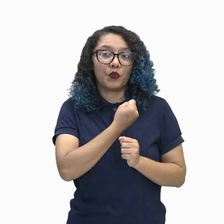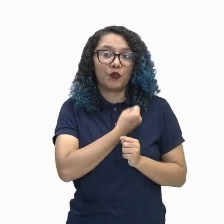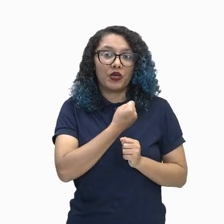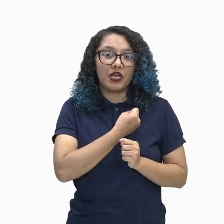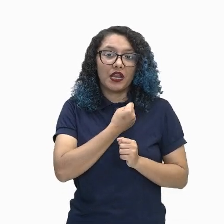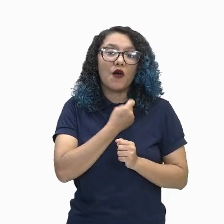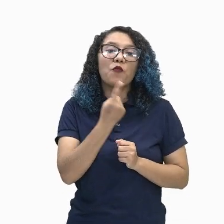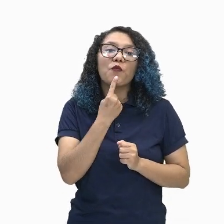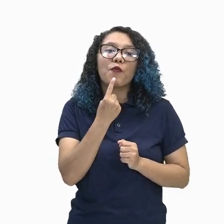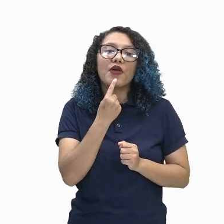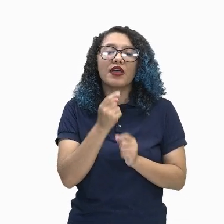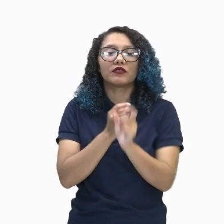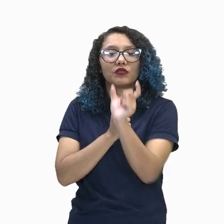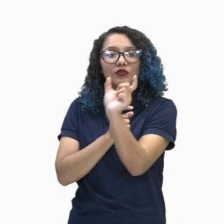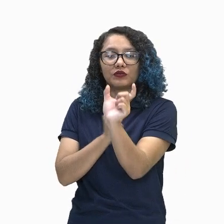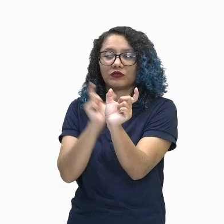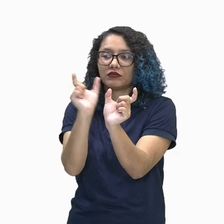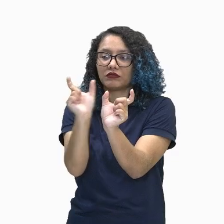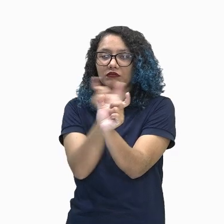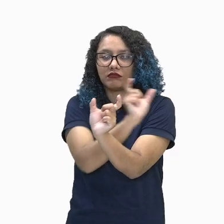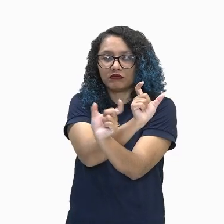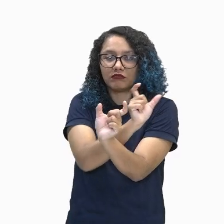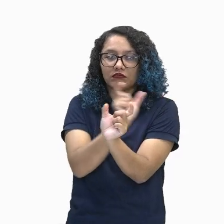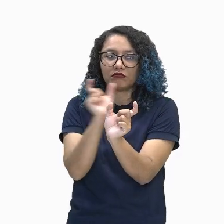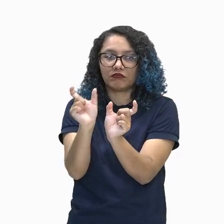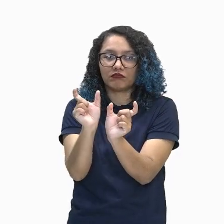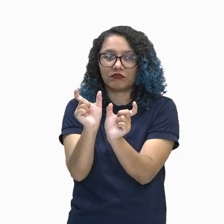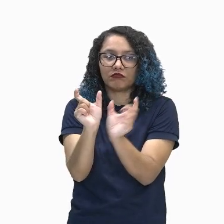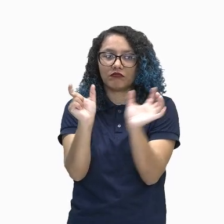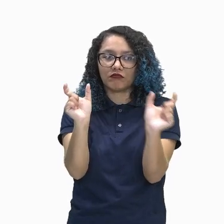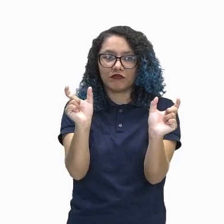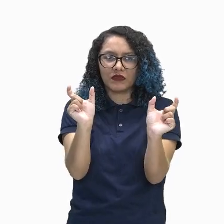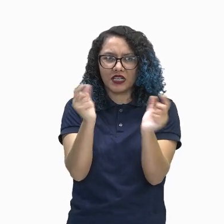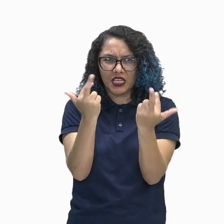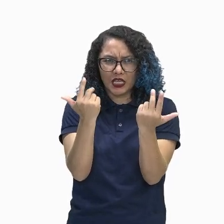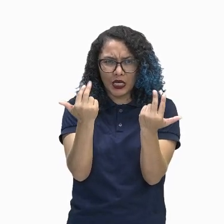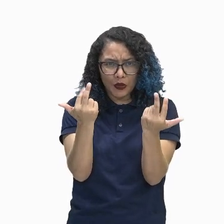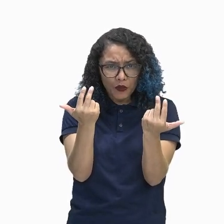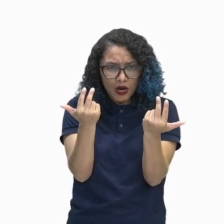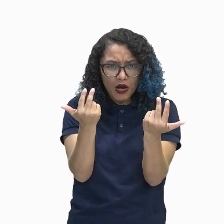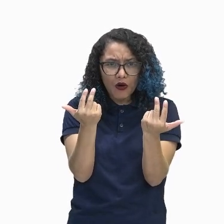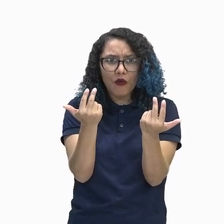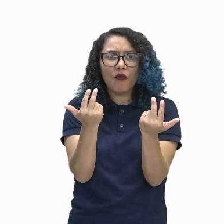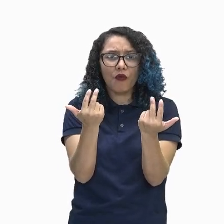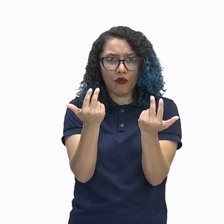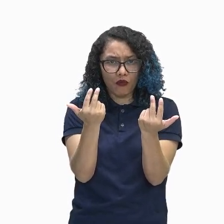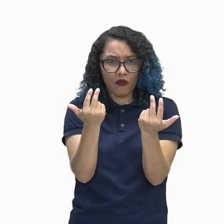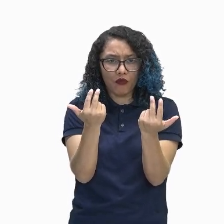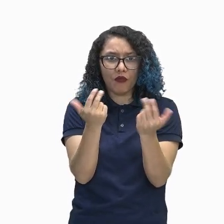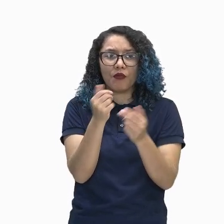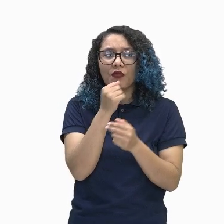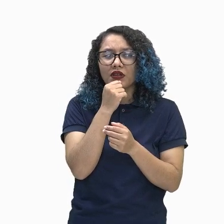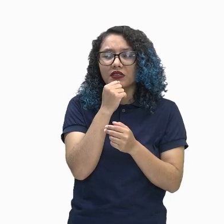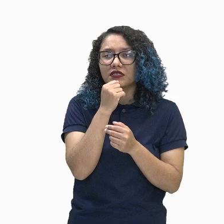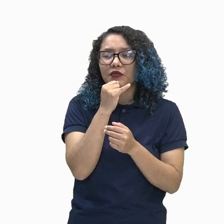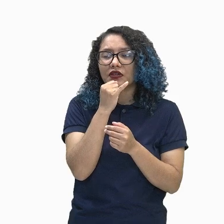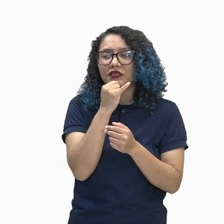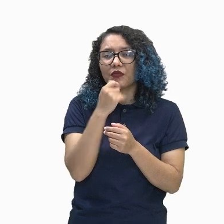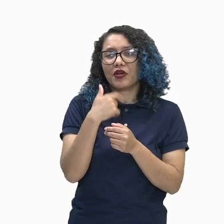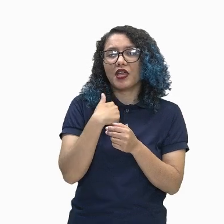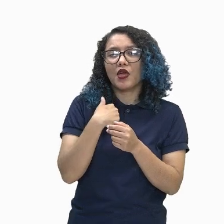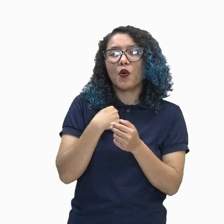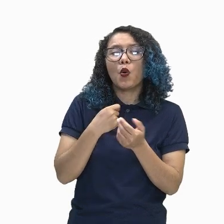que acompanhavam lá a palavra canetas. Permaneceram os mesmos? Ficou a mesma frase? Eu comprei 2